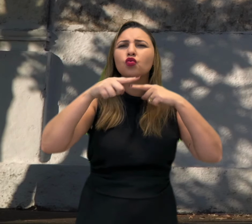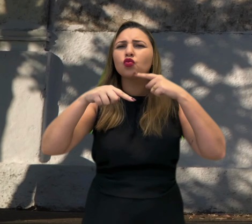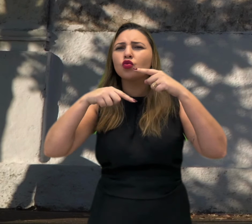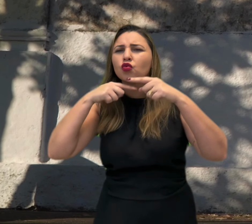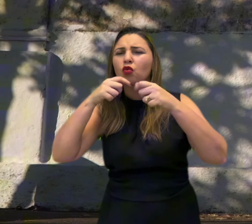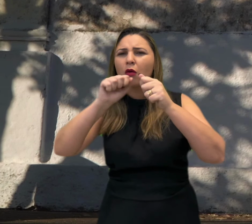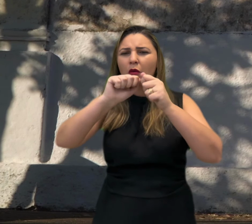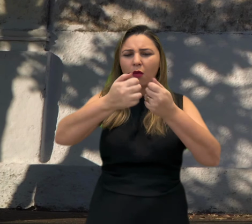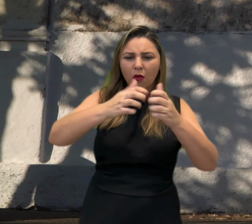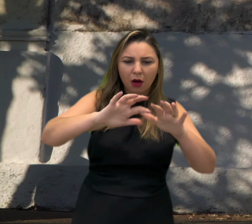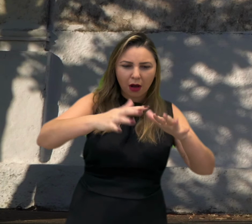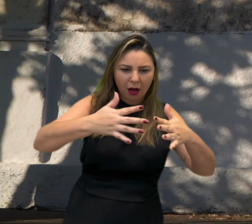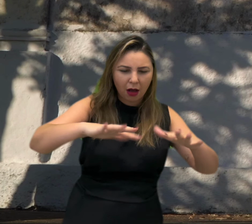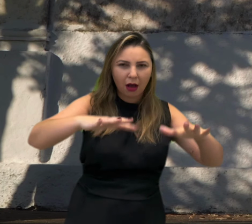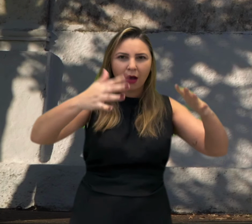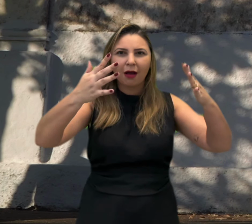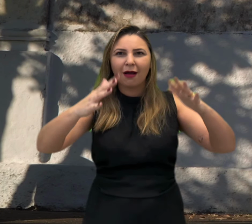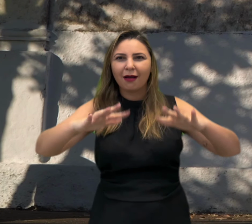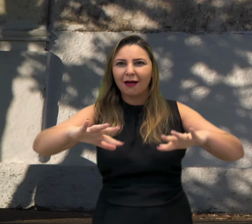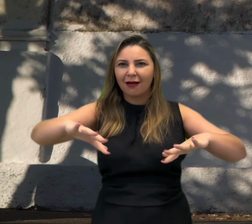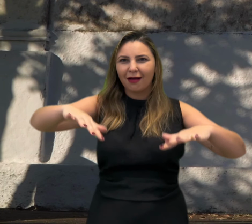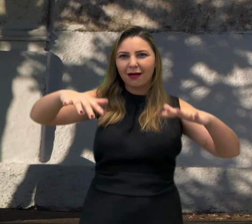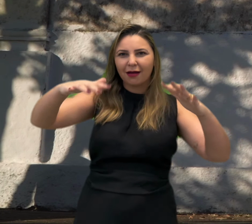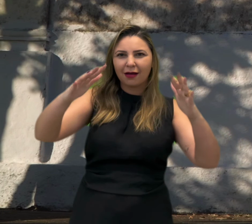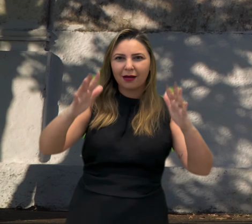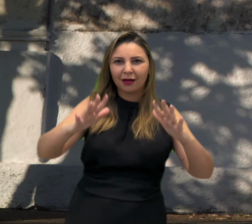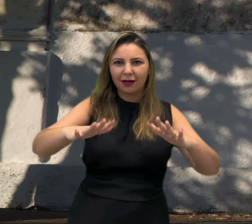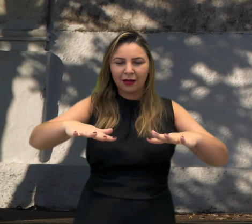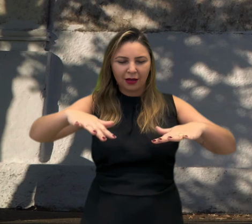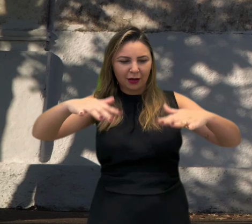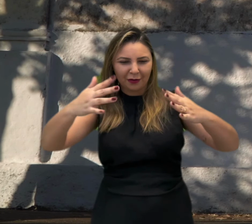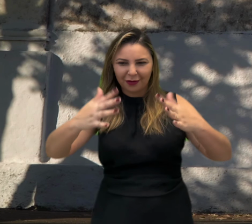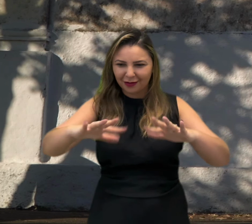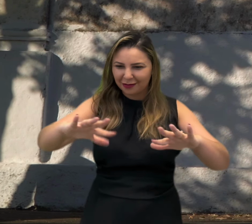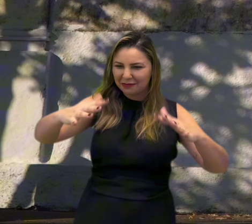incerteza que flutua.